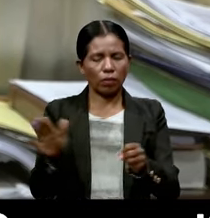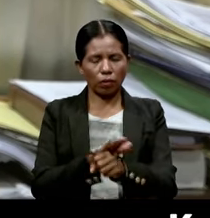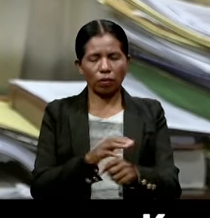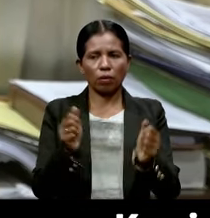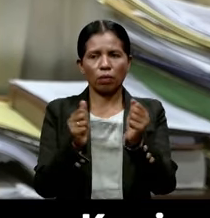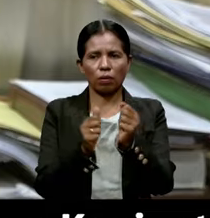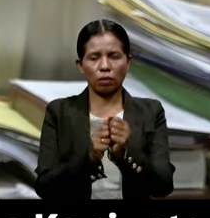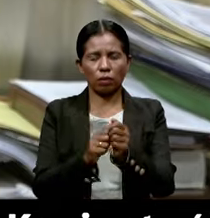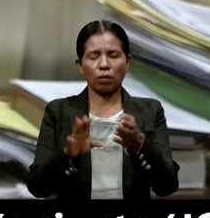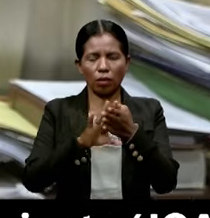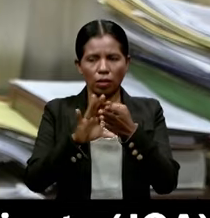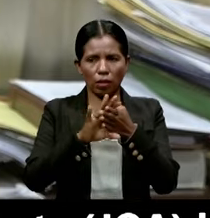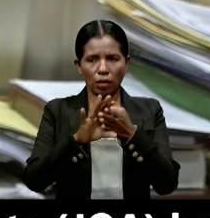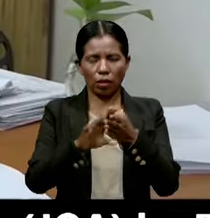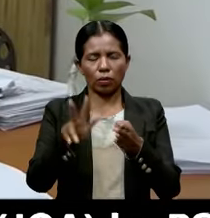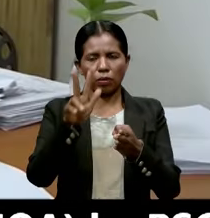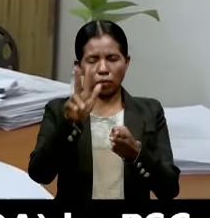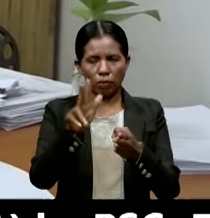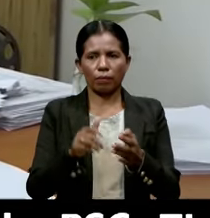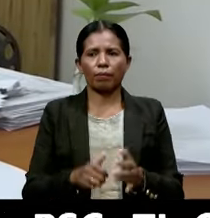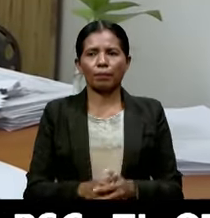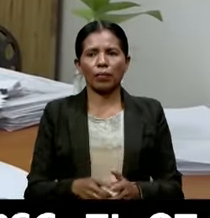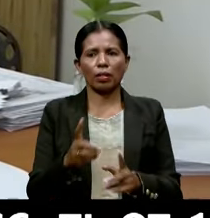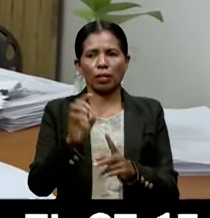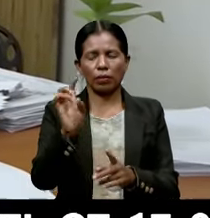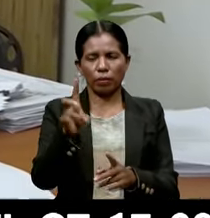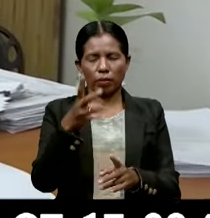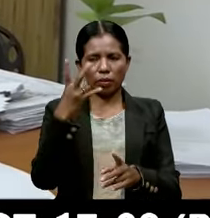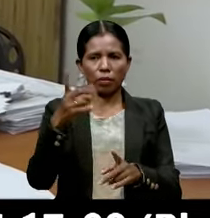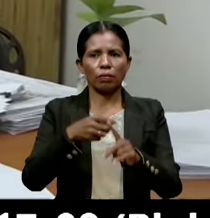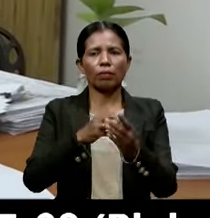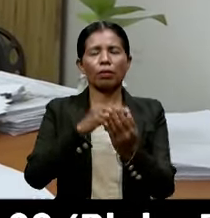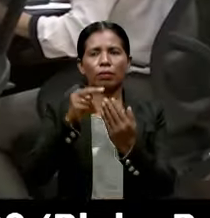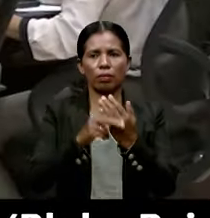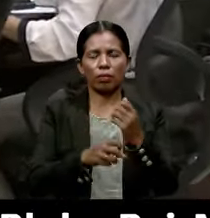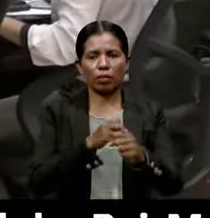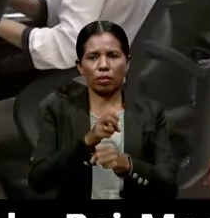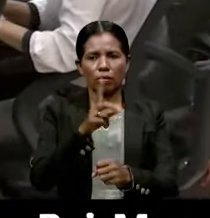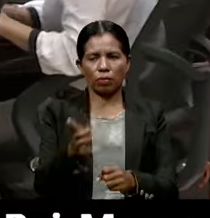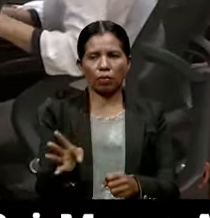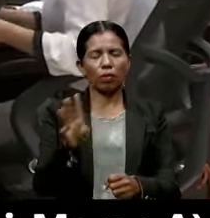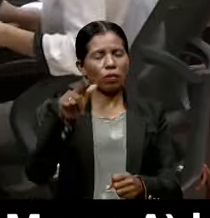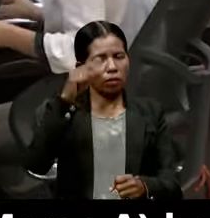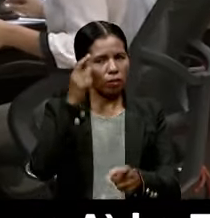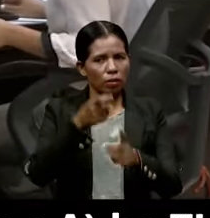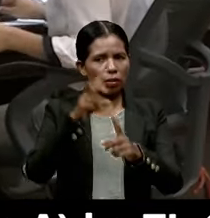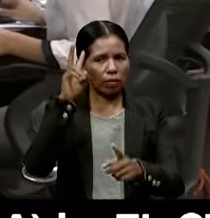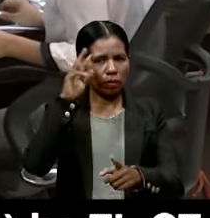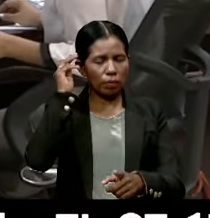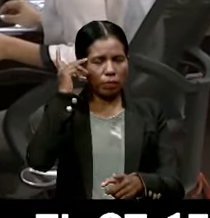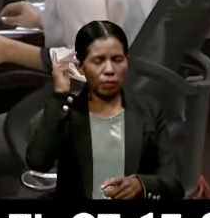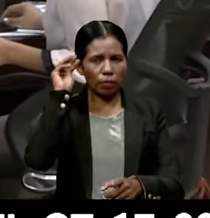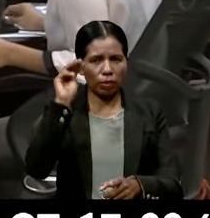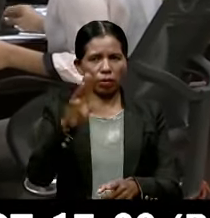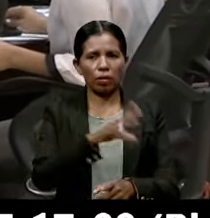interpretação despacho tolo do teu irmão e a lorong san resing itu fulan novembro tinang ri lorong resing tolo governo liu si vice primeiro ministro no ministro